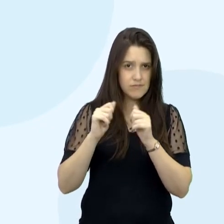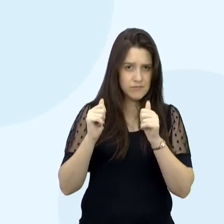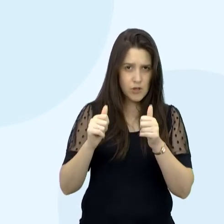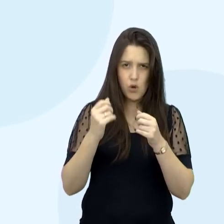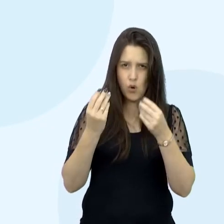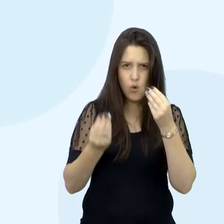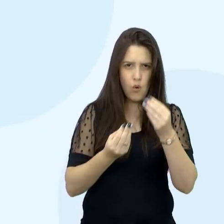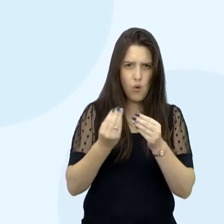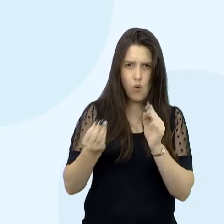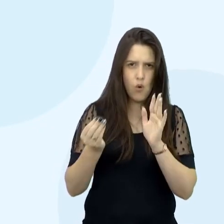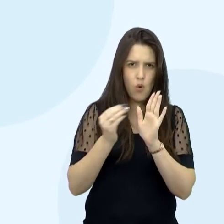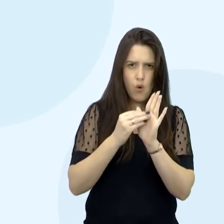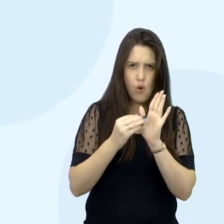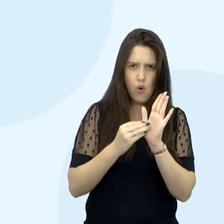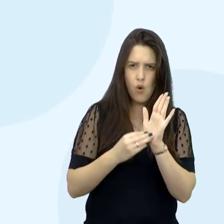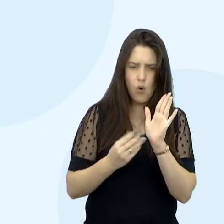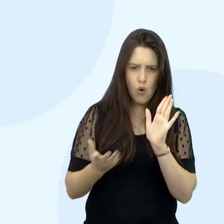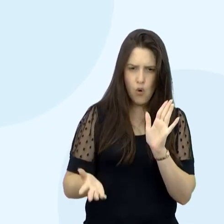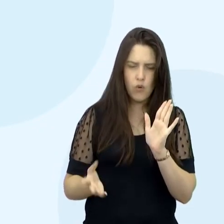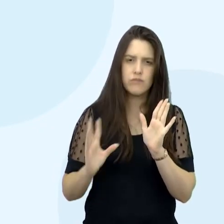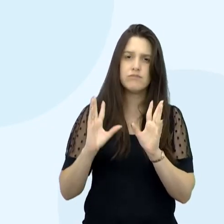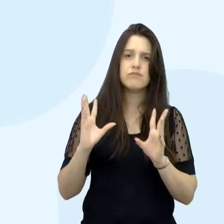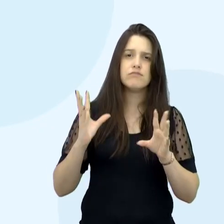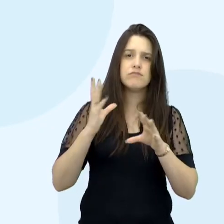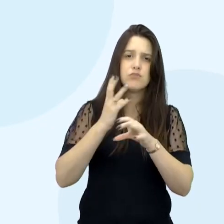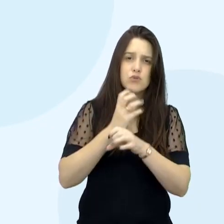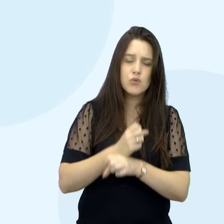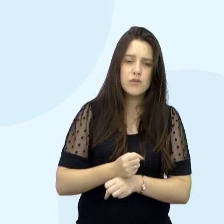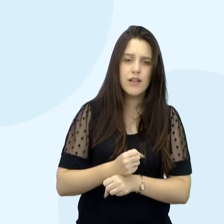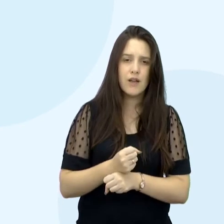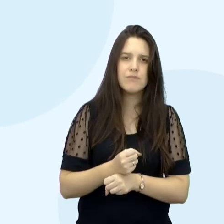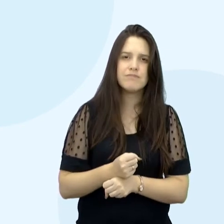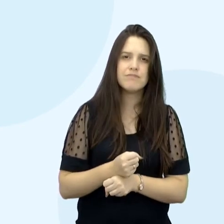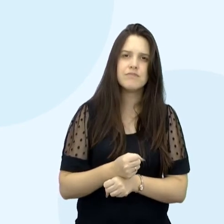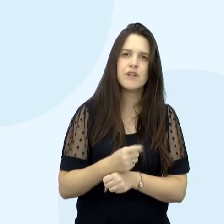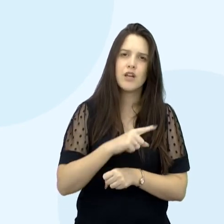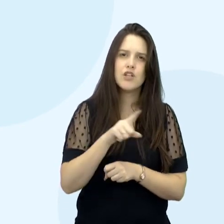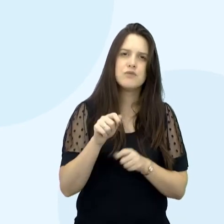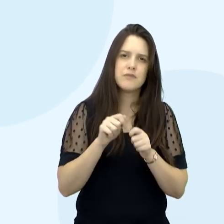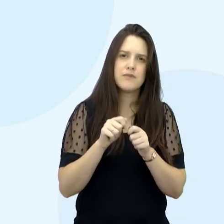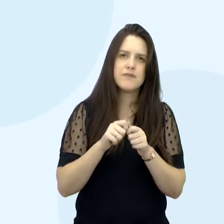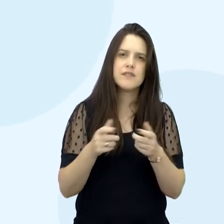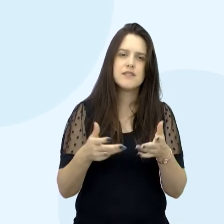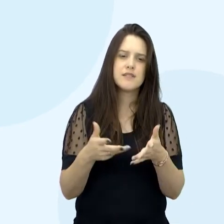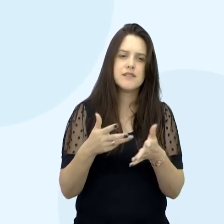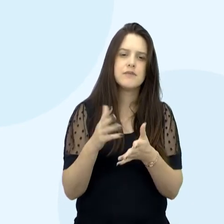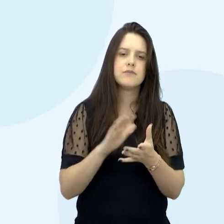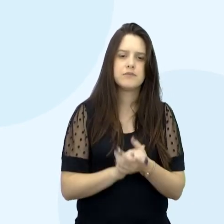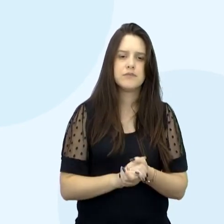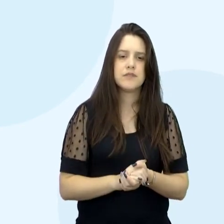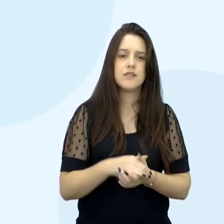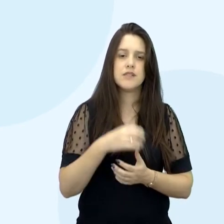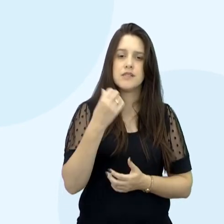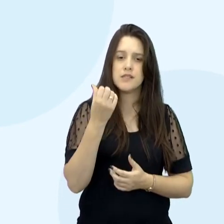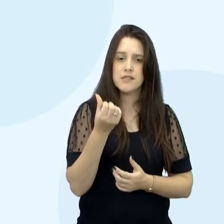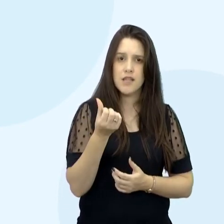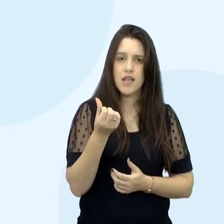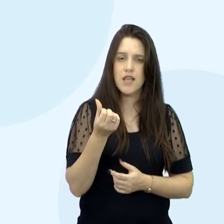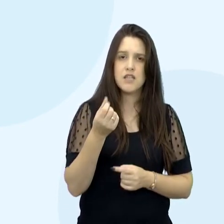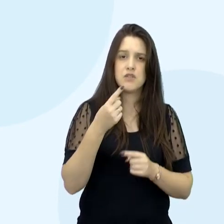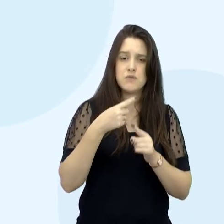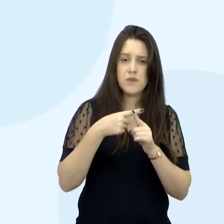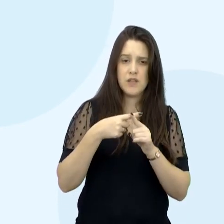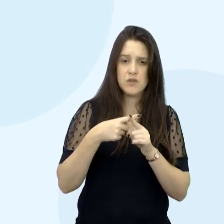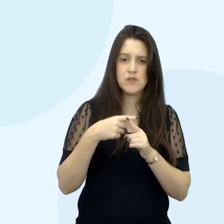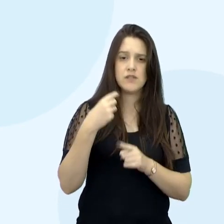funciona. Então, aqui, né, o total das prestações. Então, aqui a gente vai fazer, ó, 6 vezes